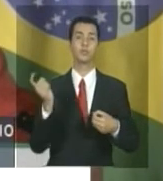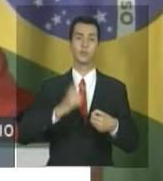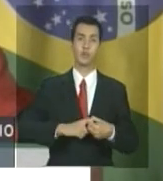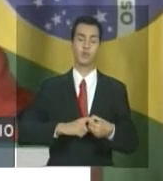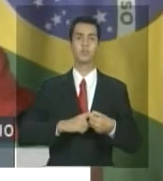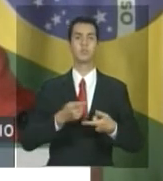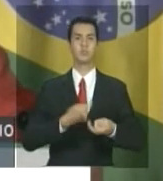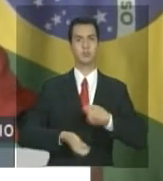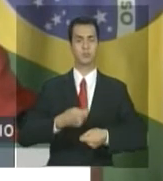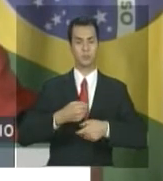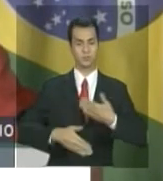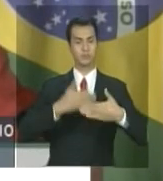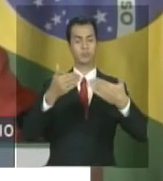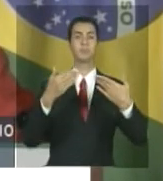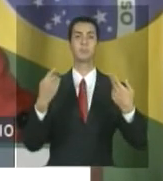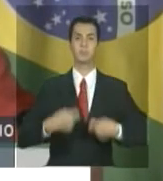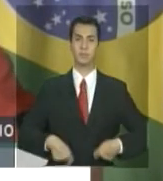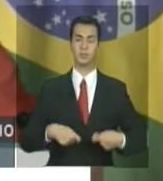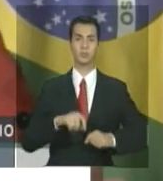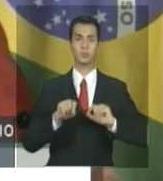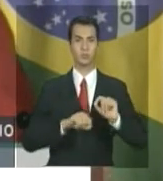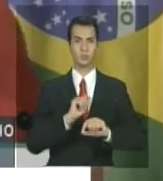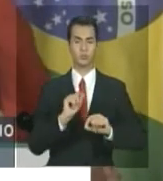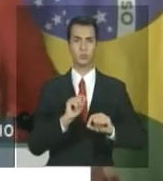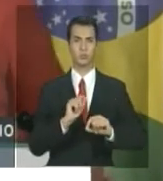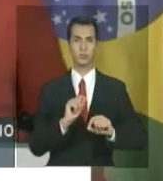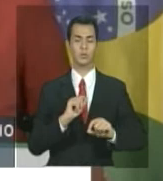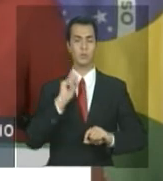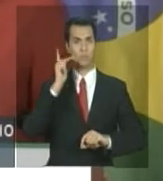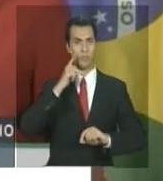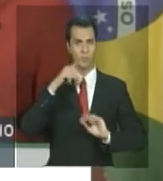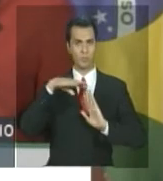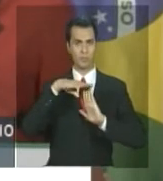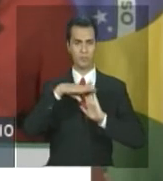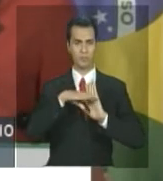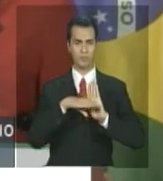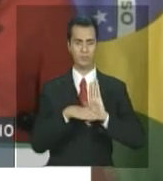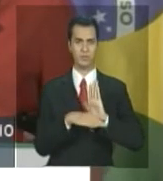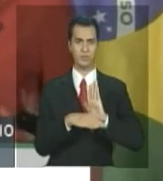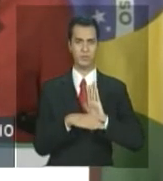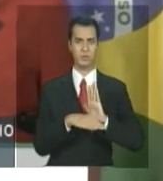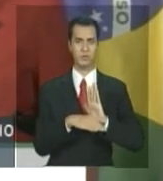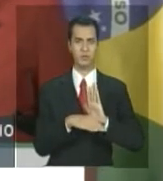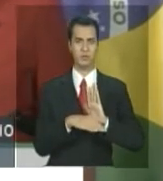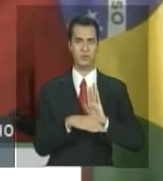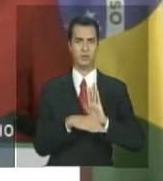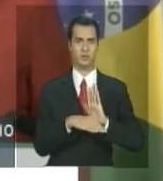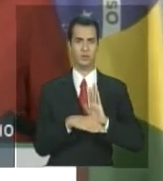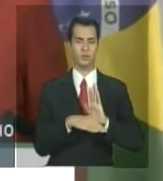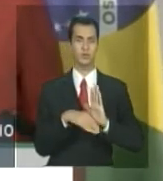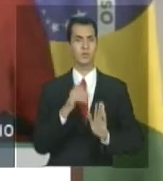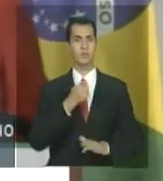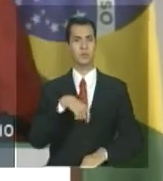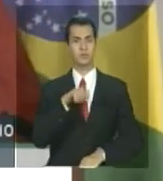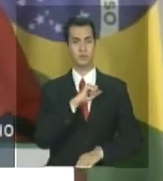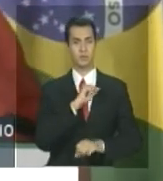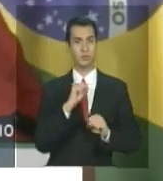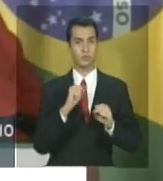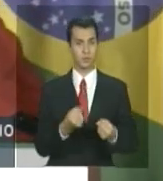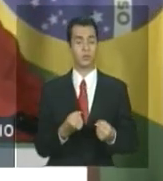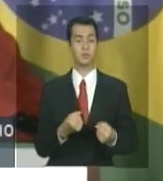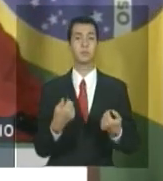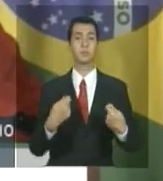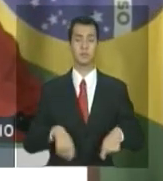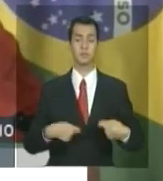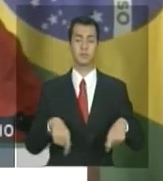se acompanhada dessas políticas necessárias de consolidação fiscal não